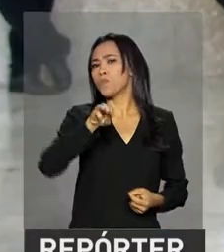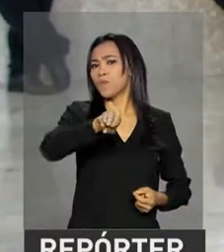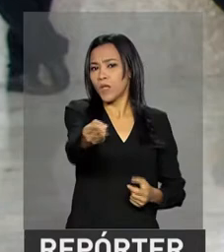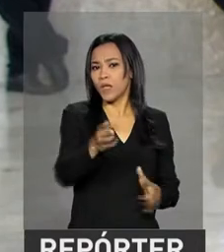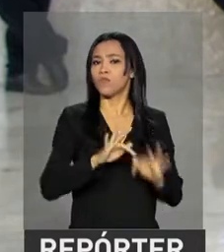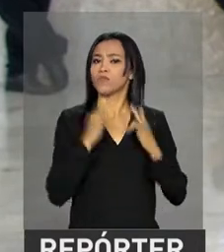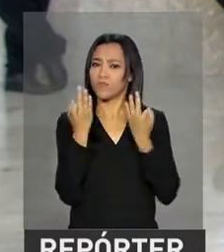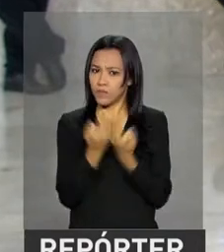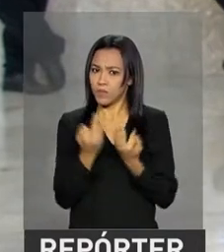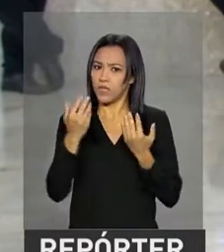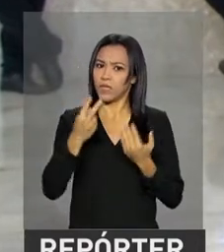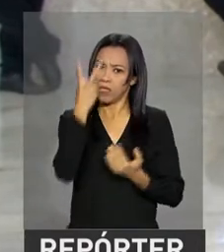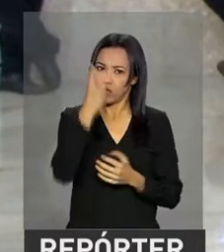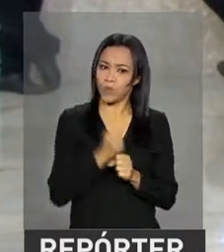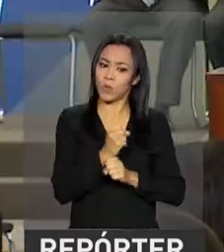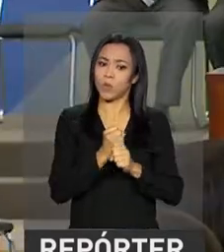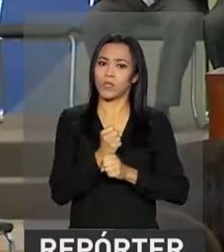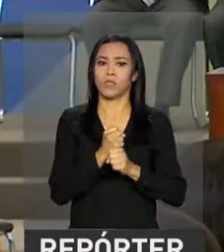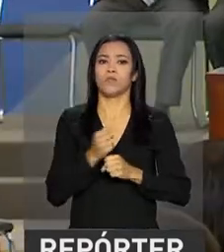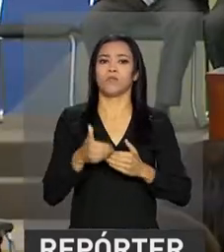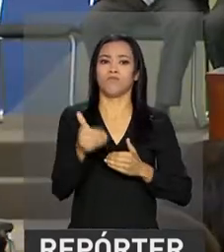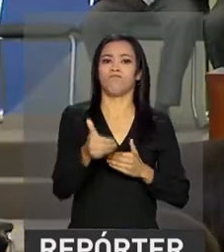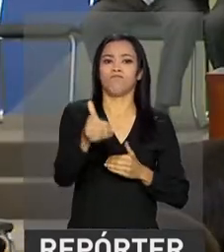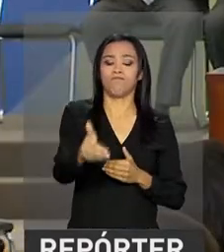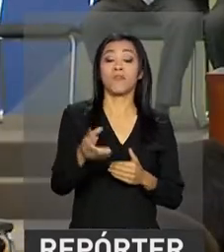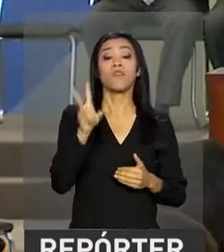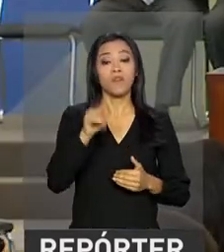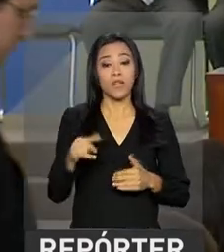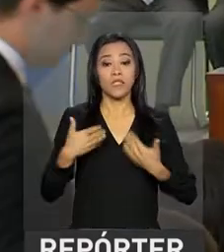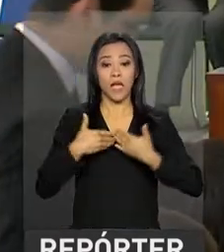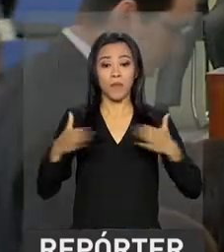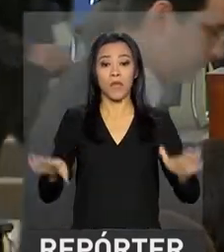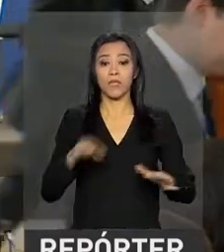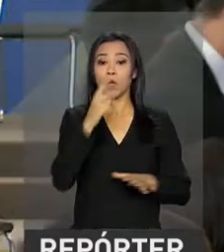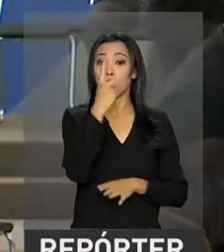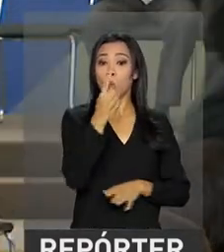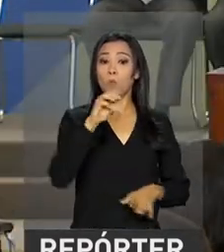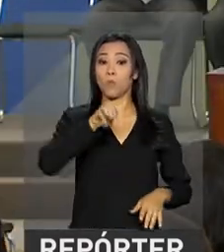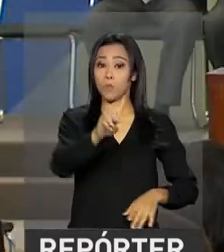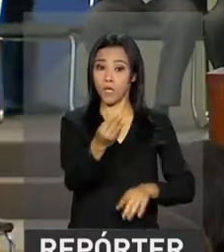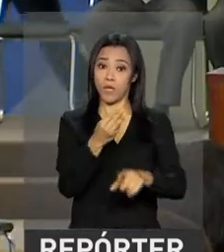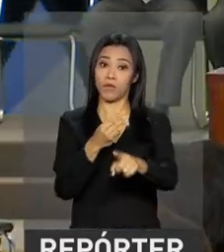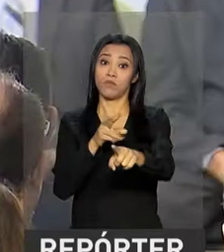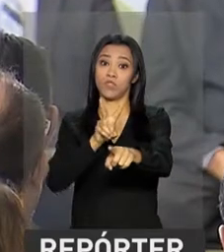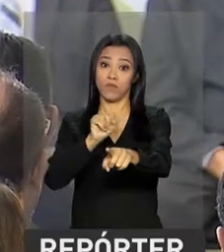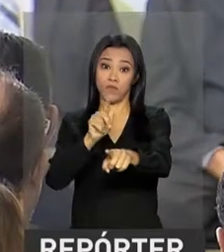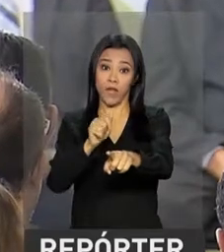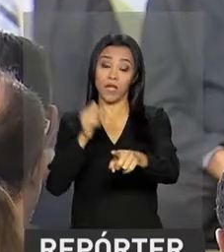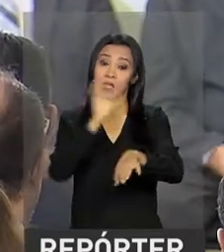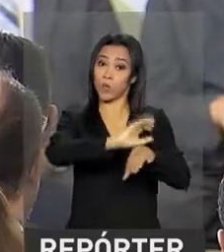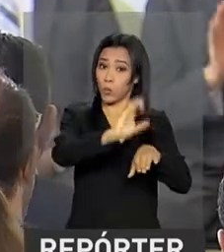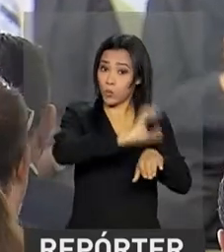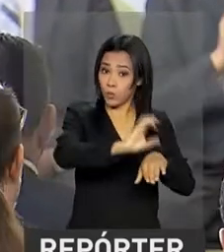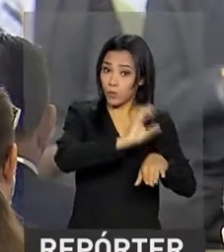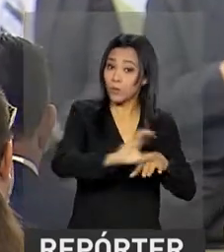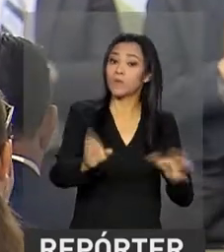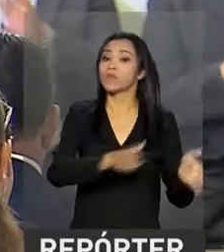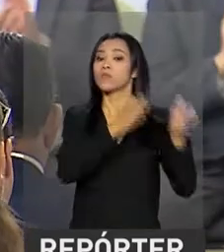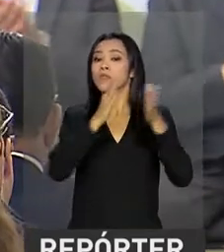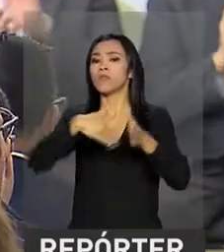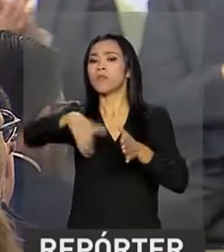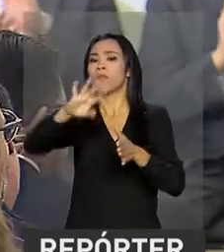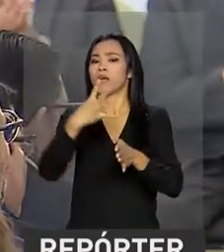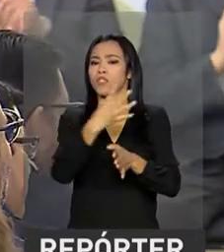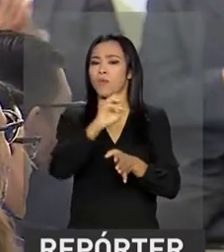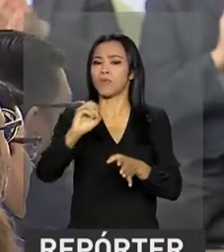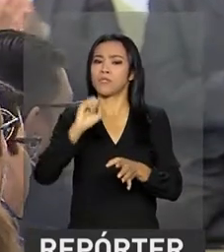nos próximos dois anos vão ser abertas 1 milhão de vagas em cursos técnicos e mais 400 mil em